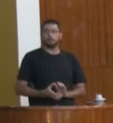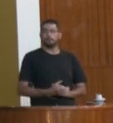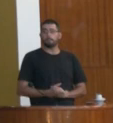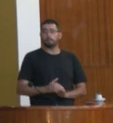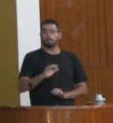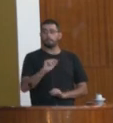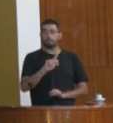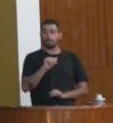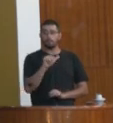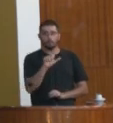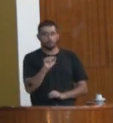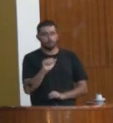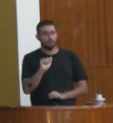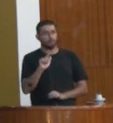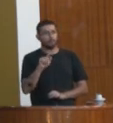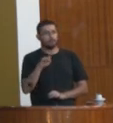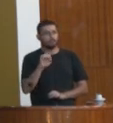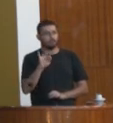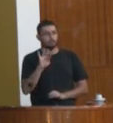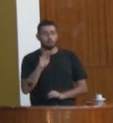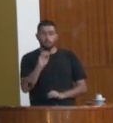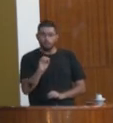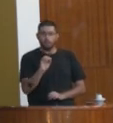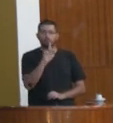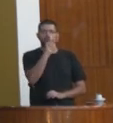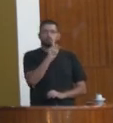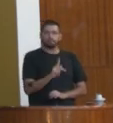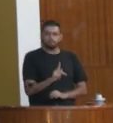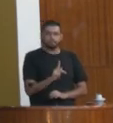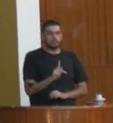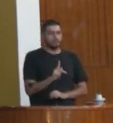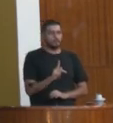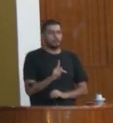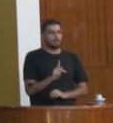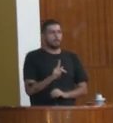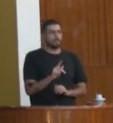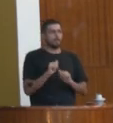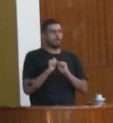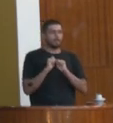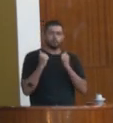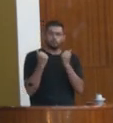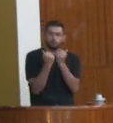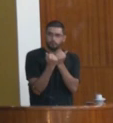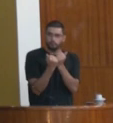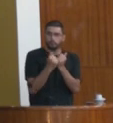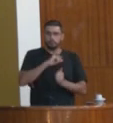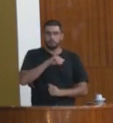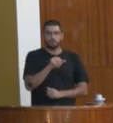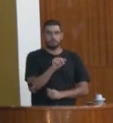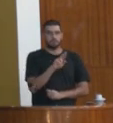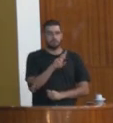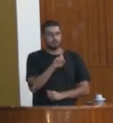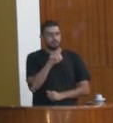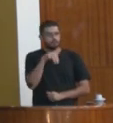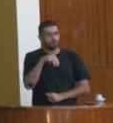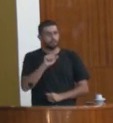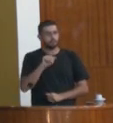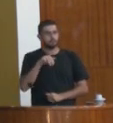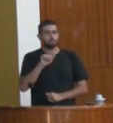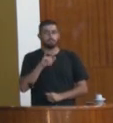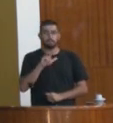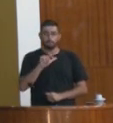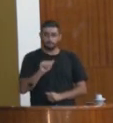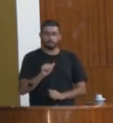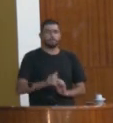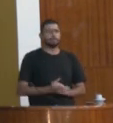Carlos Alberto Soares de Araújo, presidente da Associação do Bairro Jardim Amália. Senhora Janaína Marques